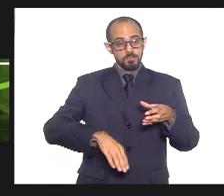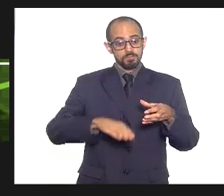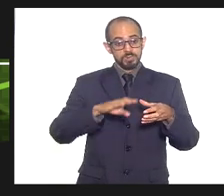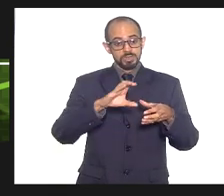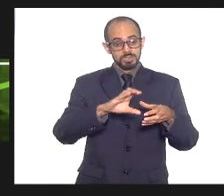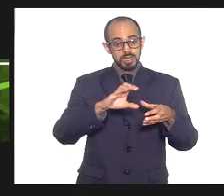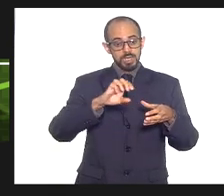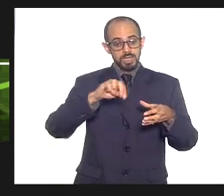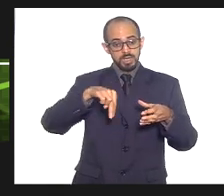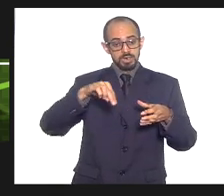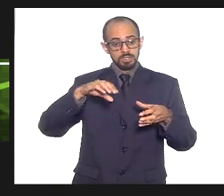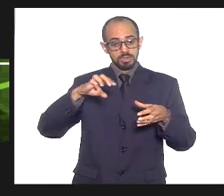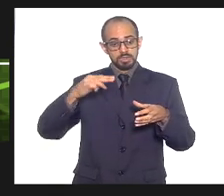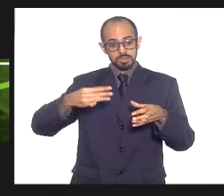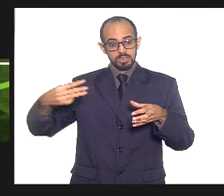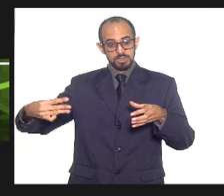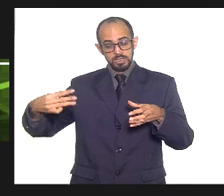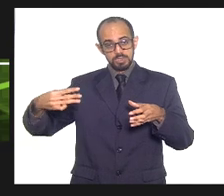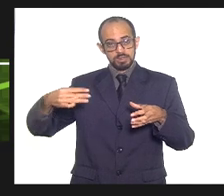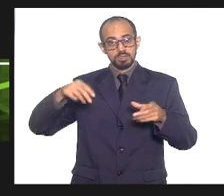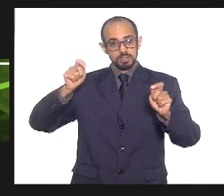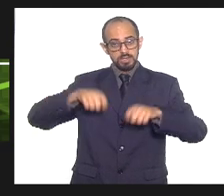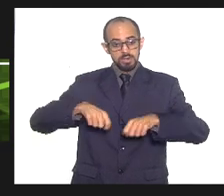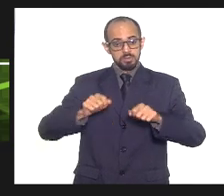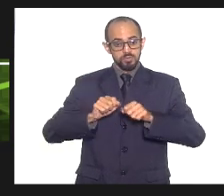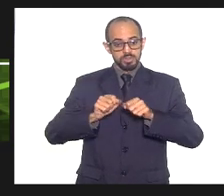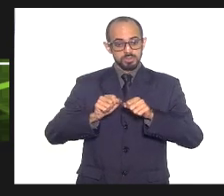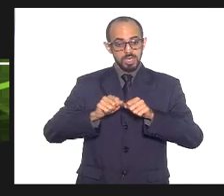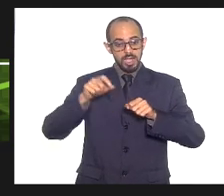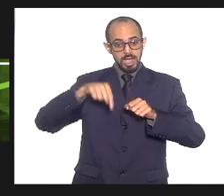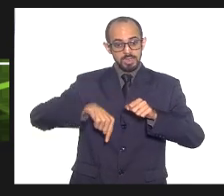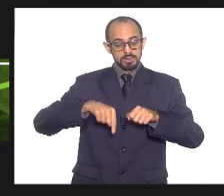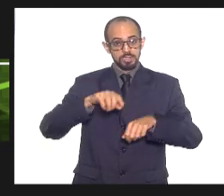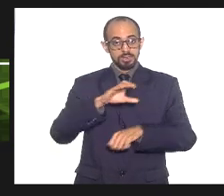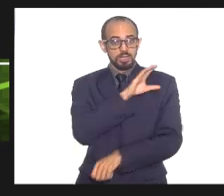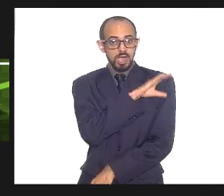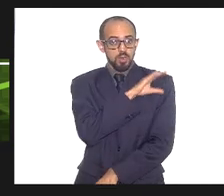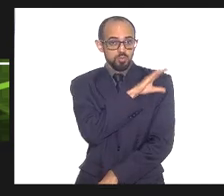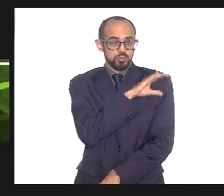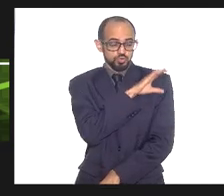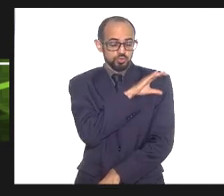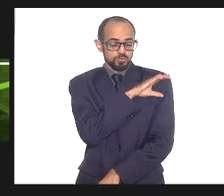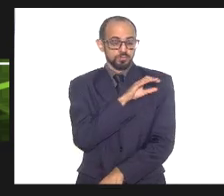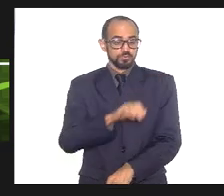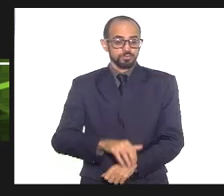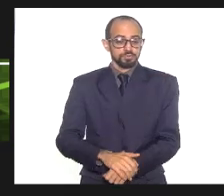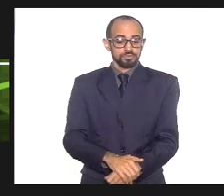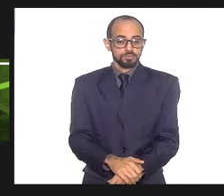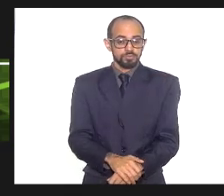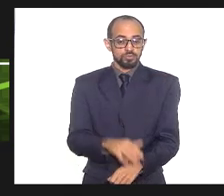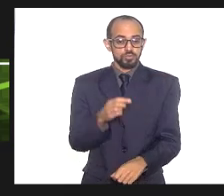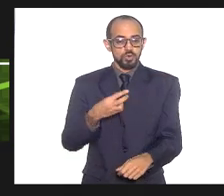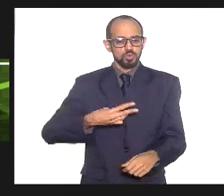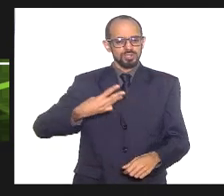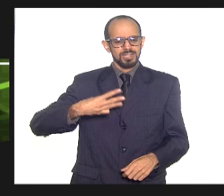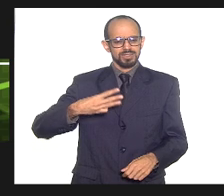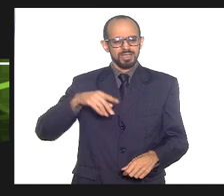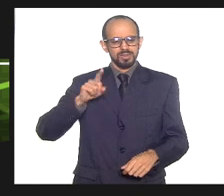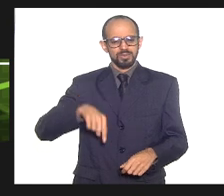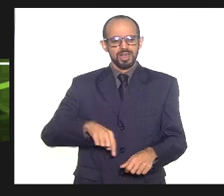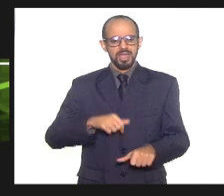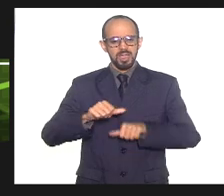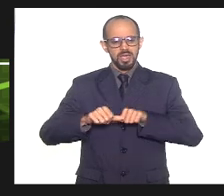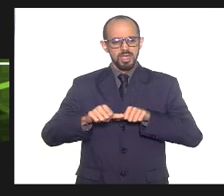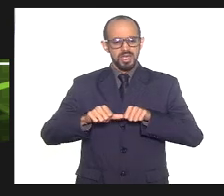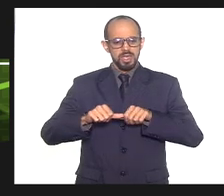potencial para geração de gás e condensado aqui na Bacia de Campos. O terceiro pilar é moldar o nosso